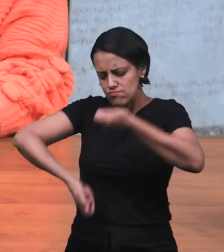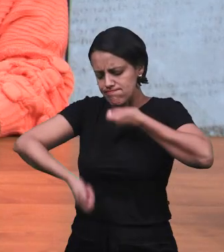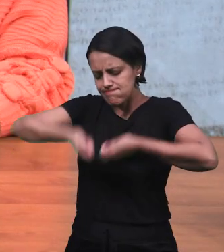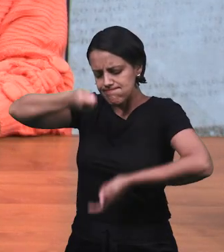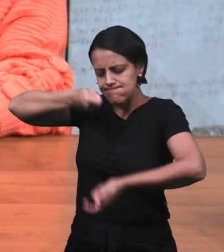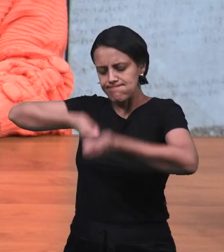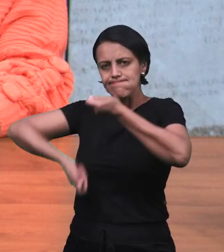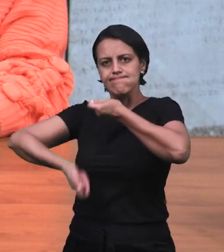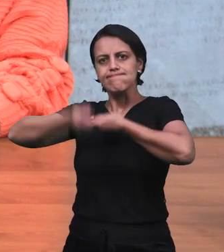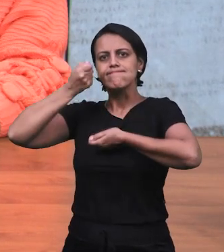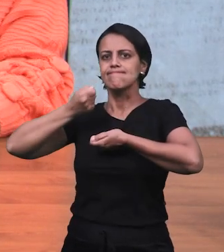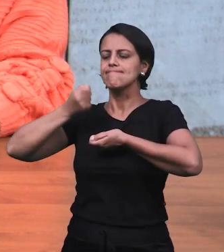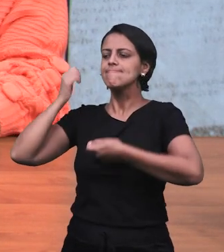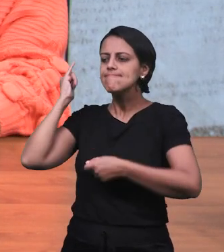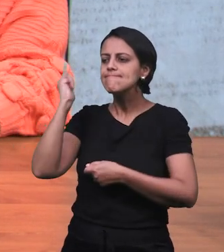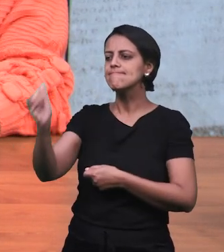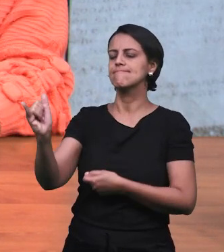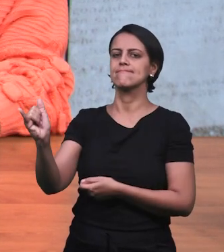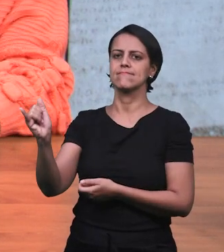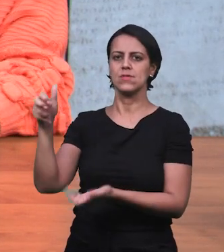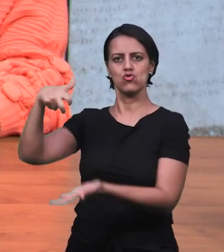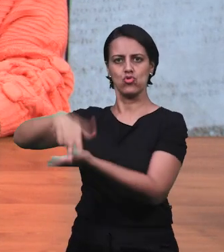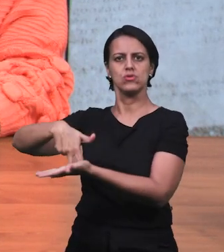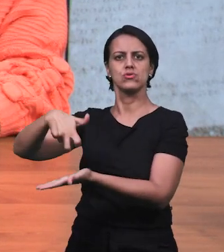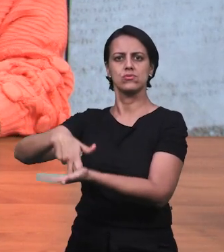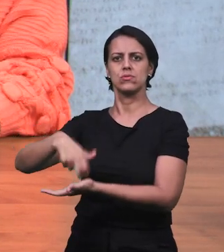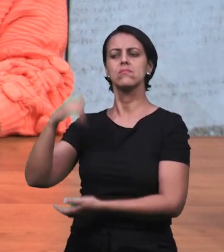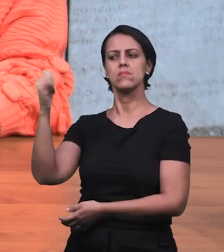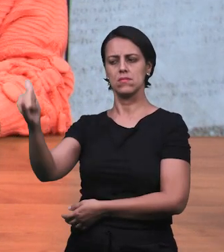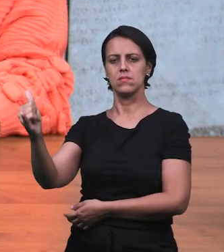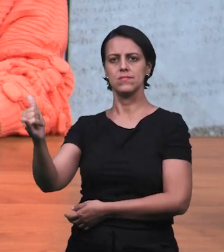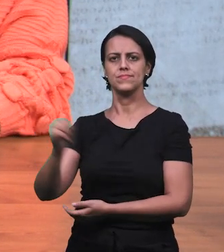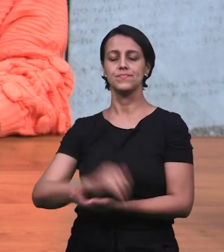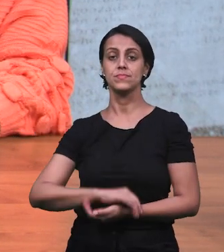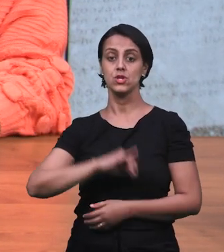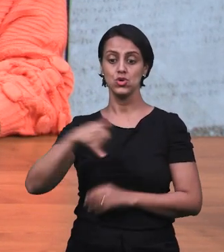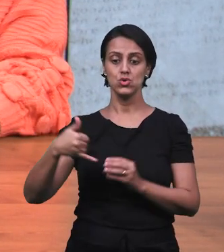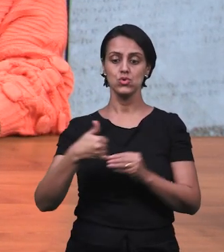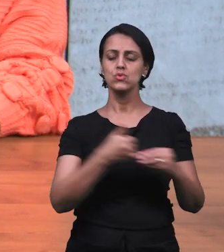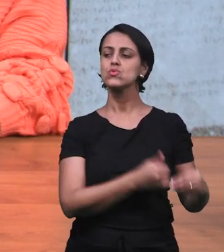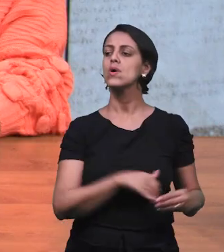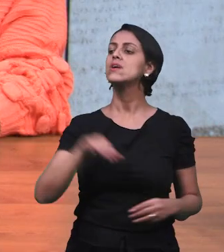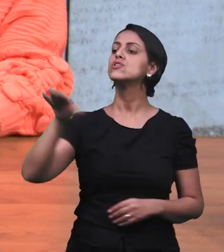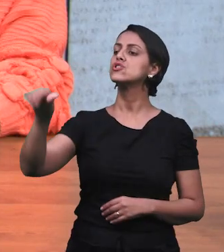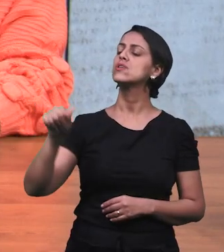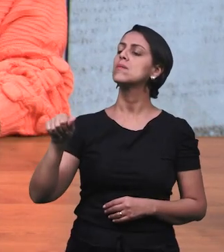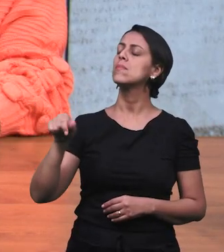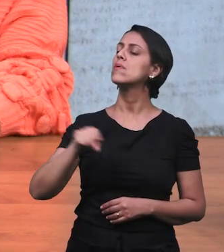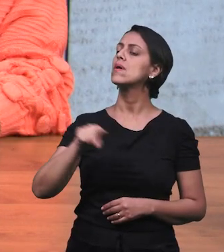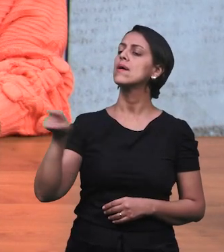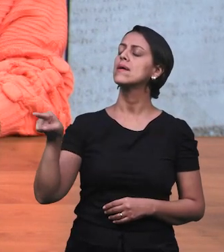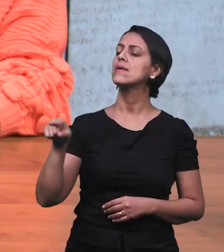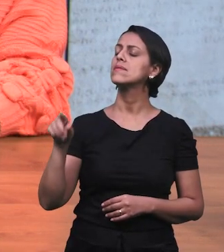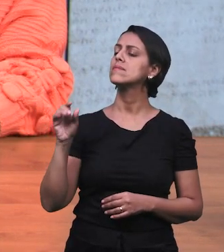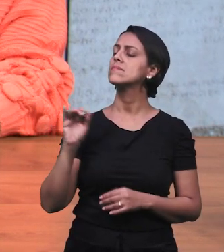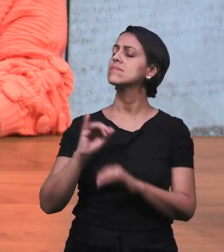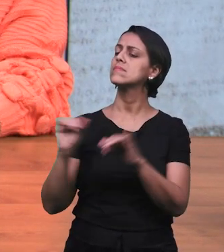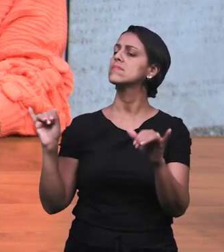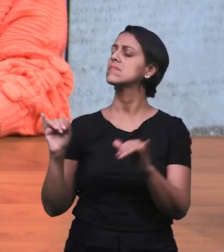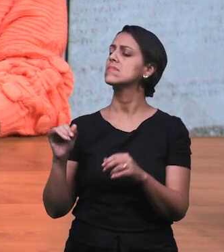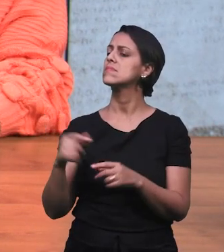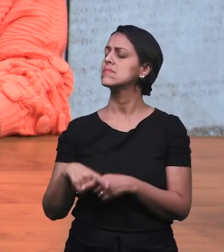príncipes lhes têm dito. E Josué os chamou e foi-lhes dizendo: por que